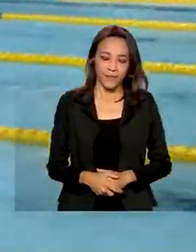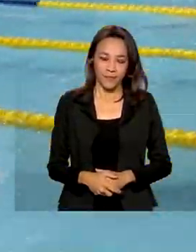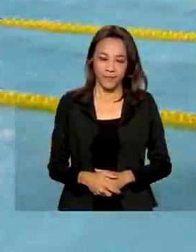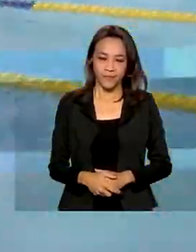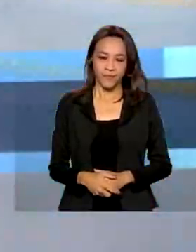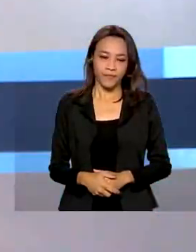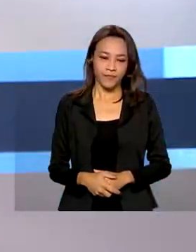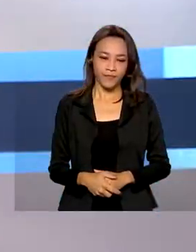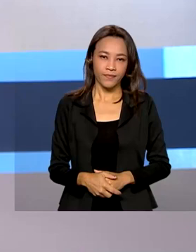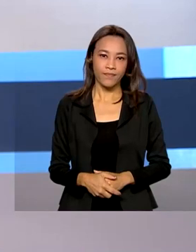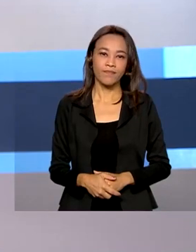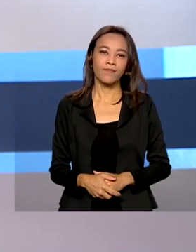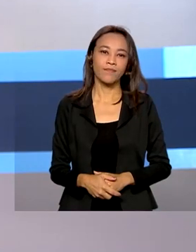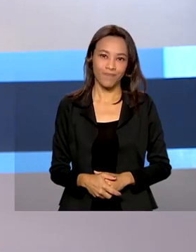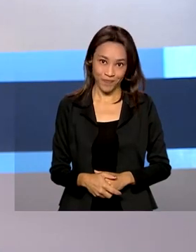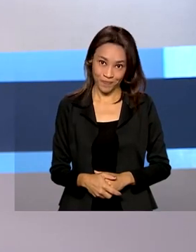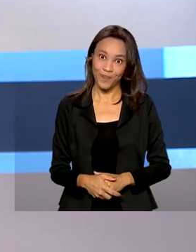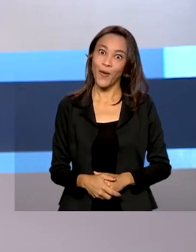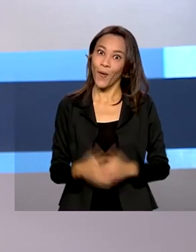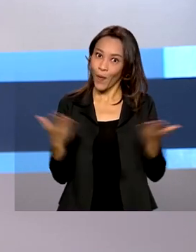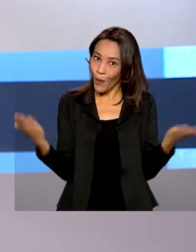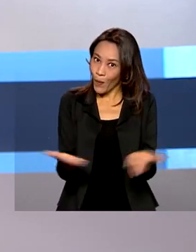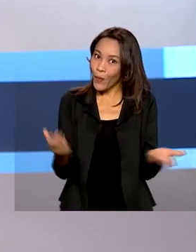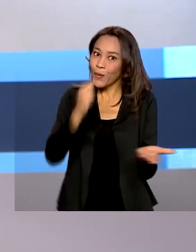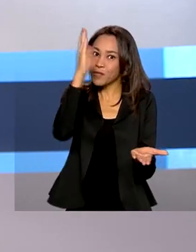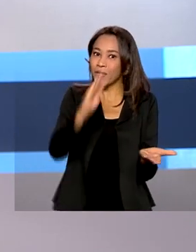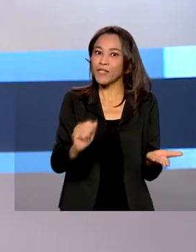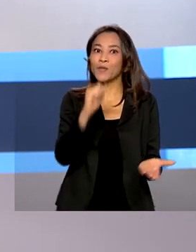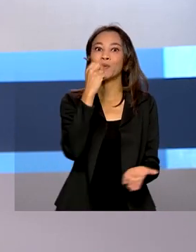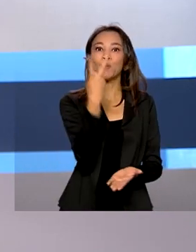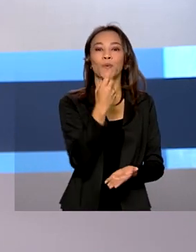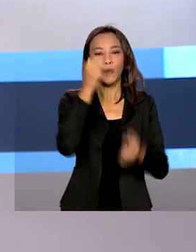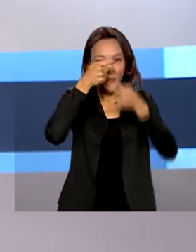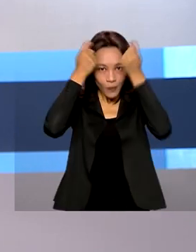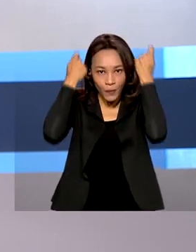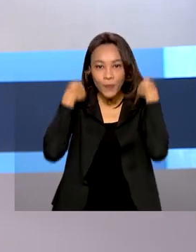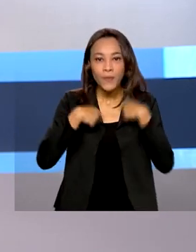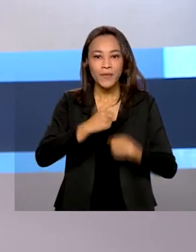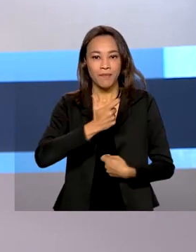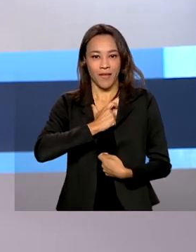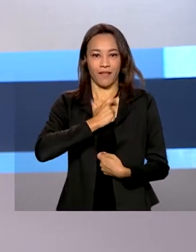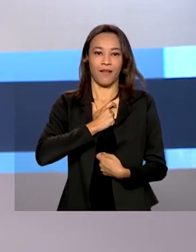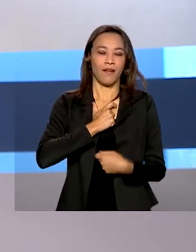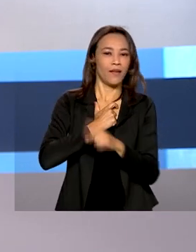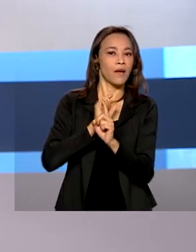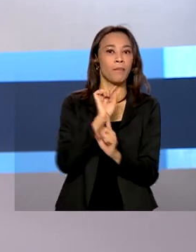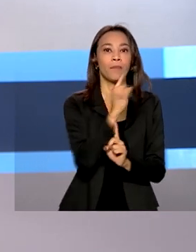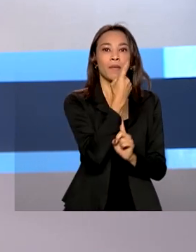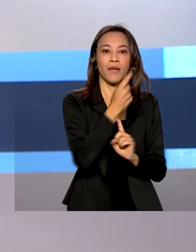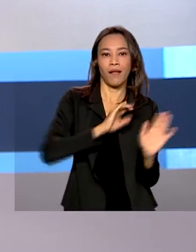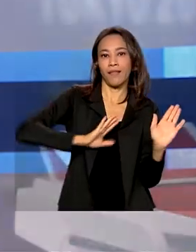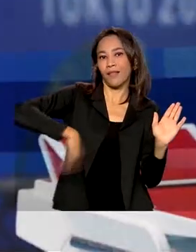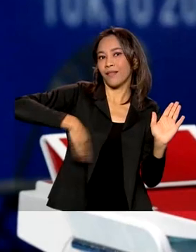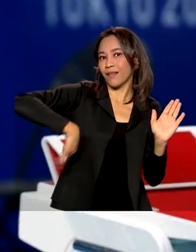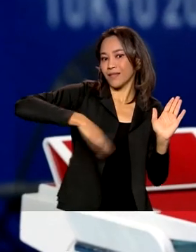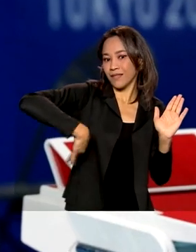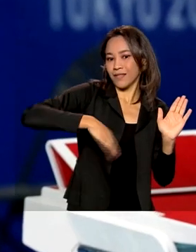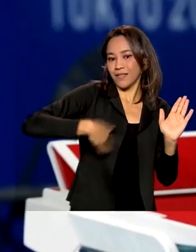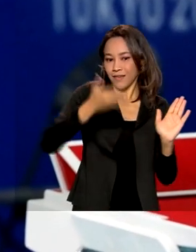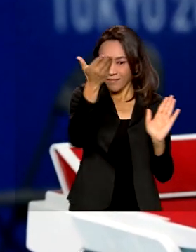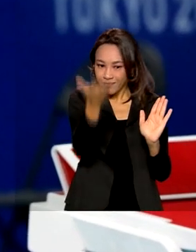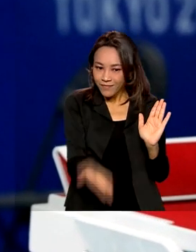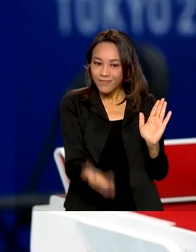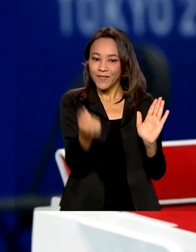É E aí olha o Brasil conquistou hoje mais duas medalhas nos Jogos Olímpicos A primeira foi na natação com Fernando